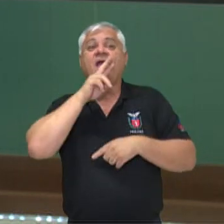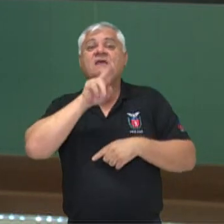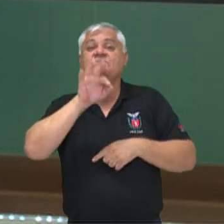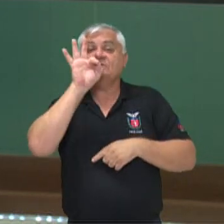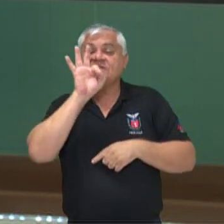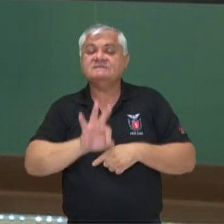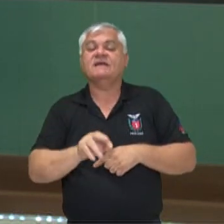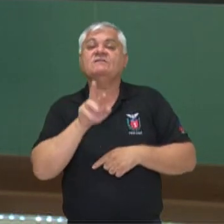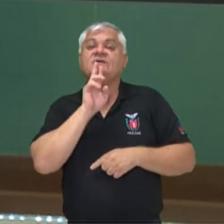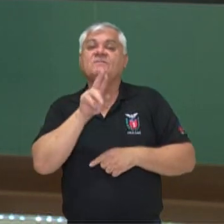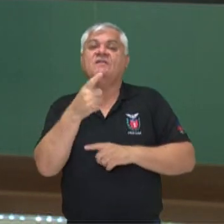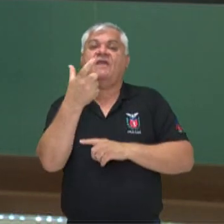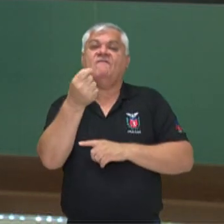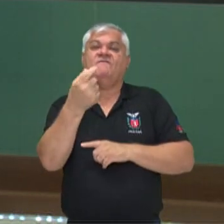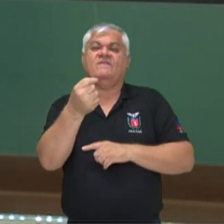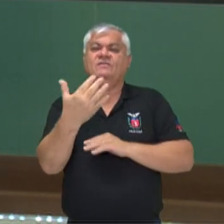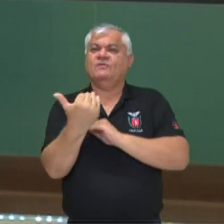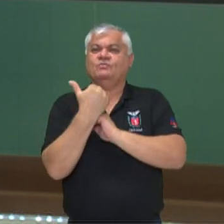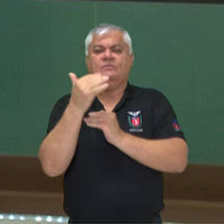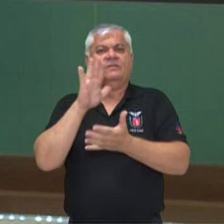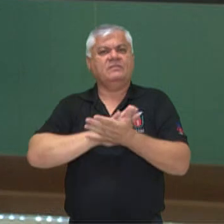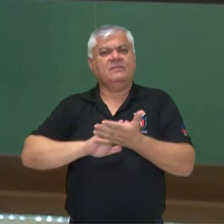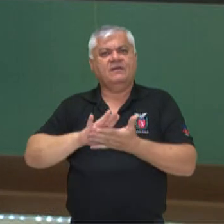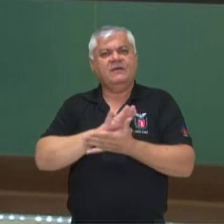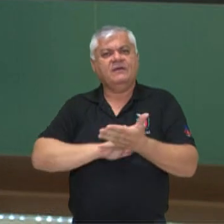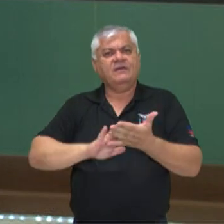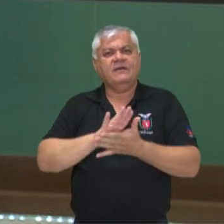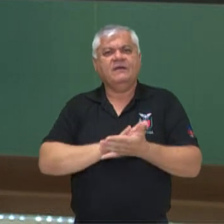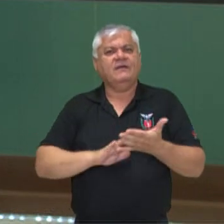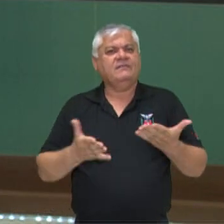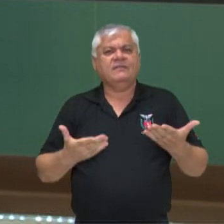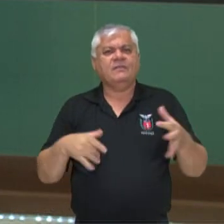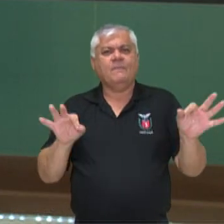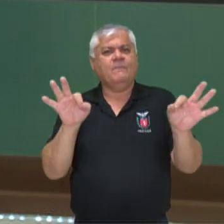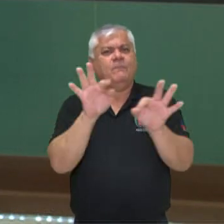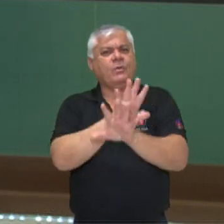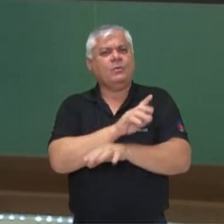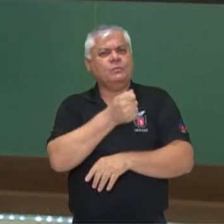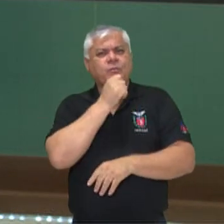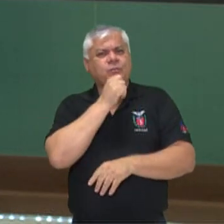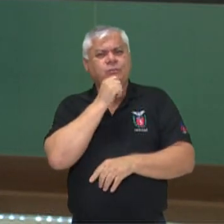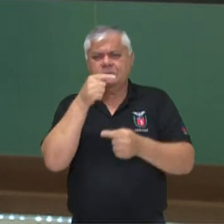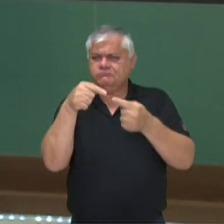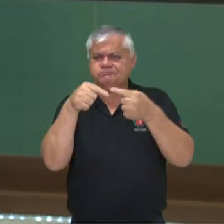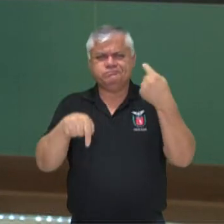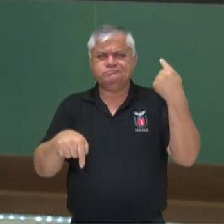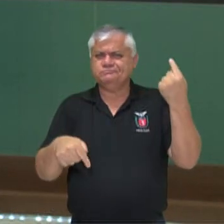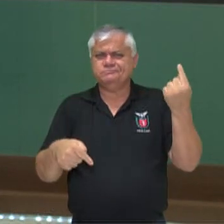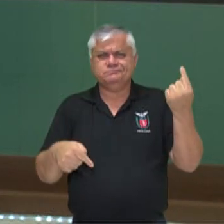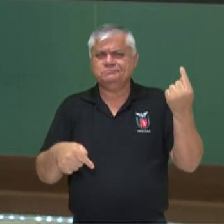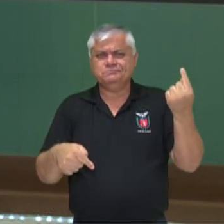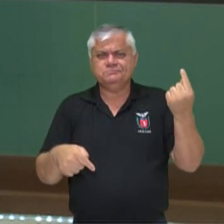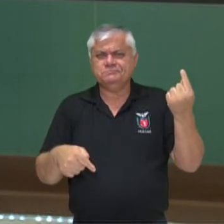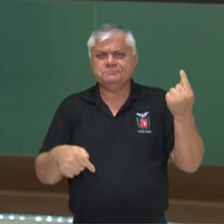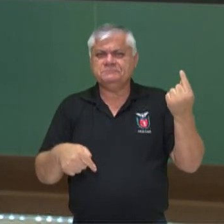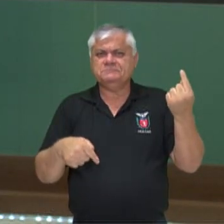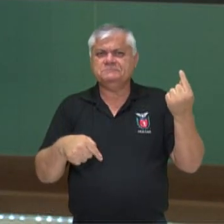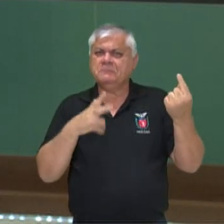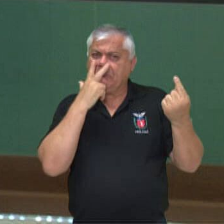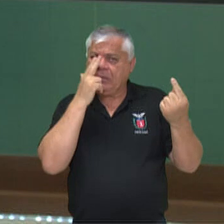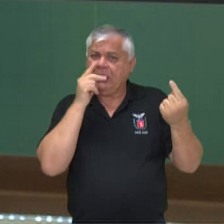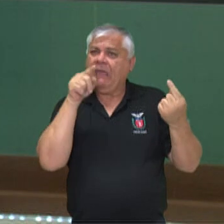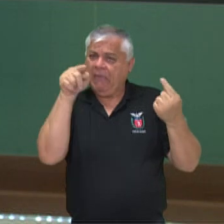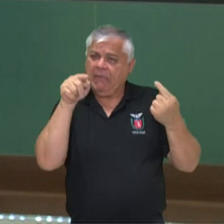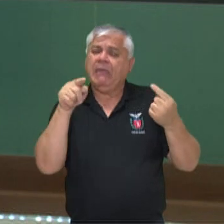igual a 20, ela não nos ajuda, tá bom? Ela não é solução porque não faz sentido no nosso problema. Ela é solução